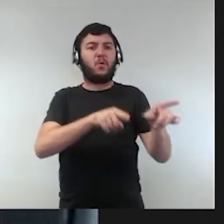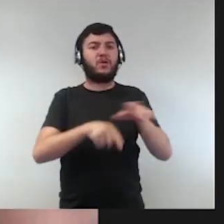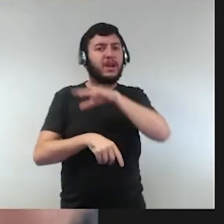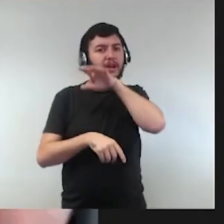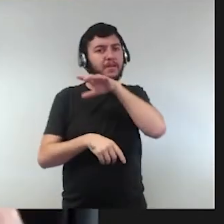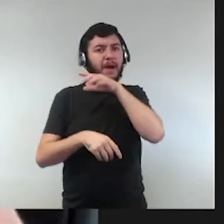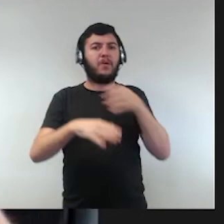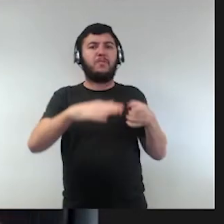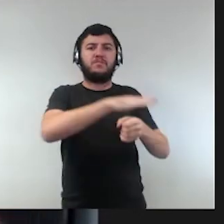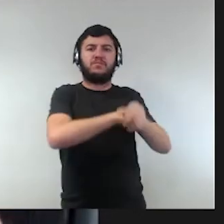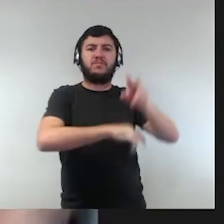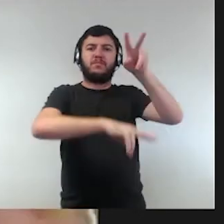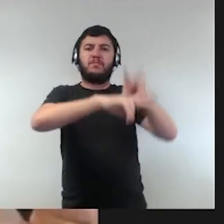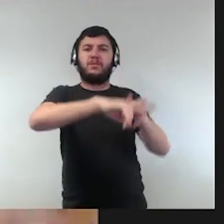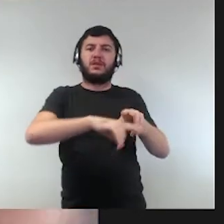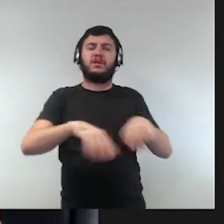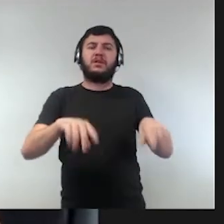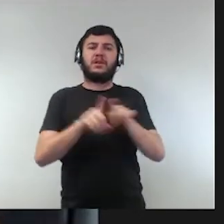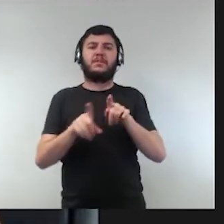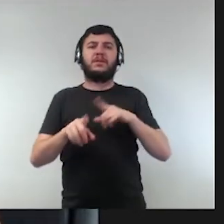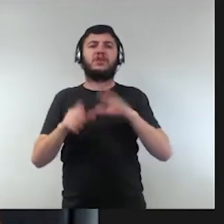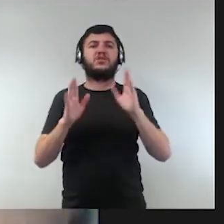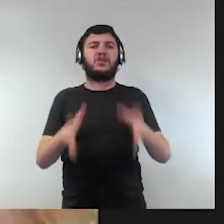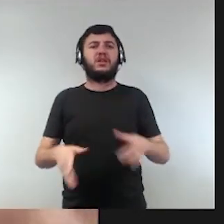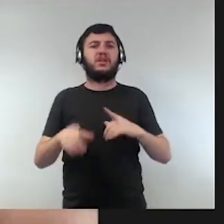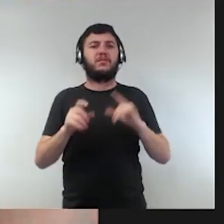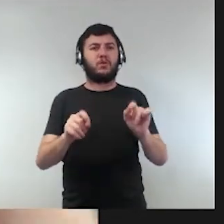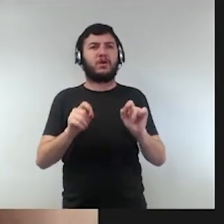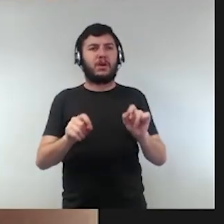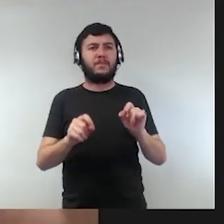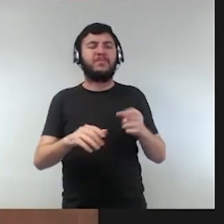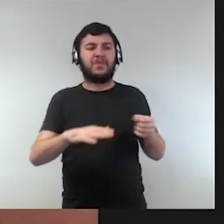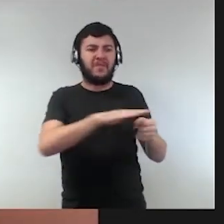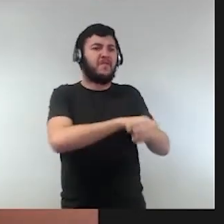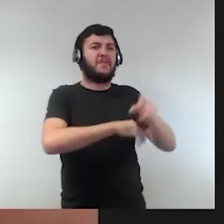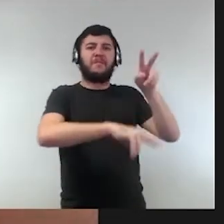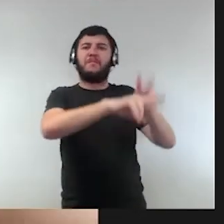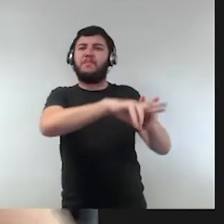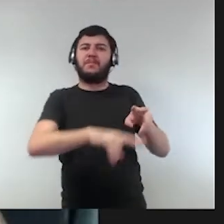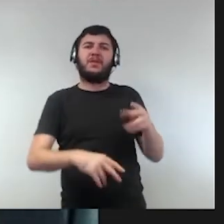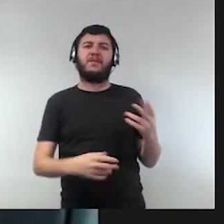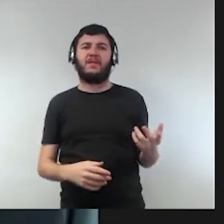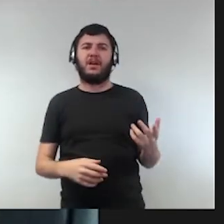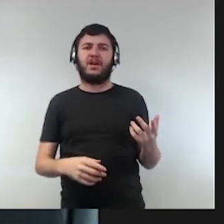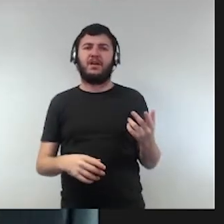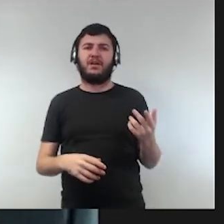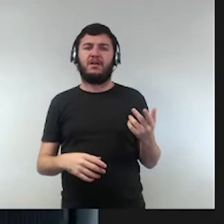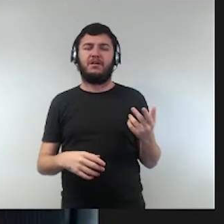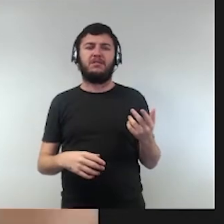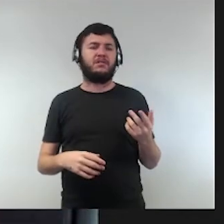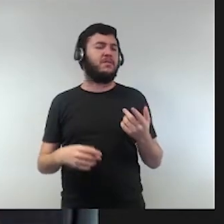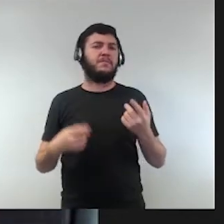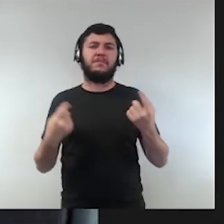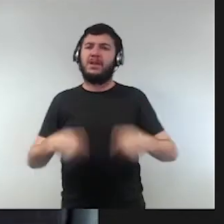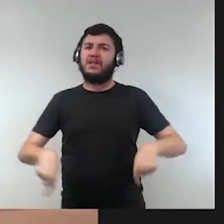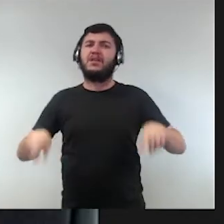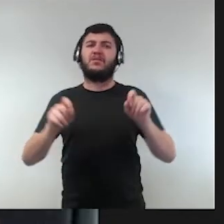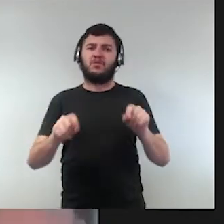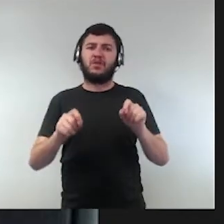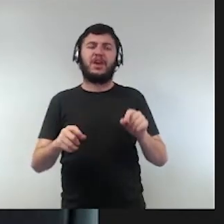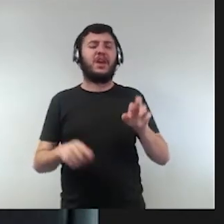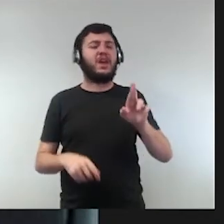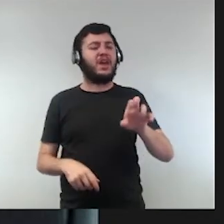medida de liberdade privativa, seja privado de sua liberdade. É preciso reclusão, é